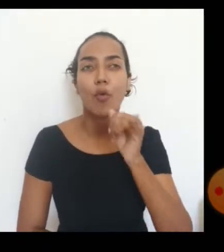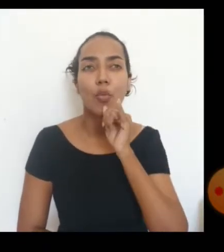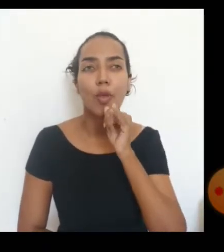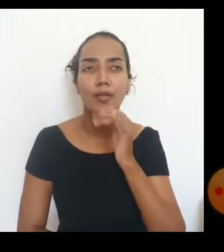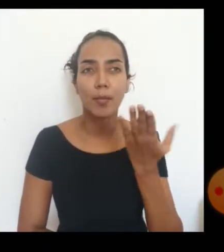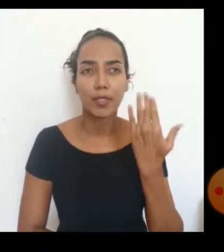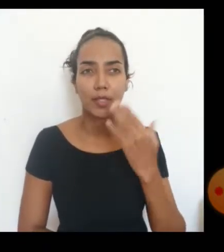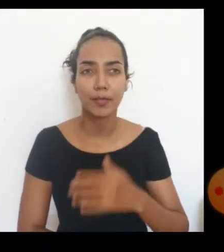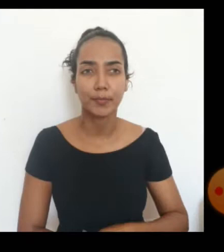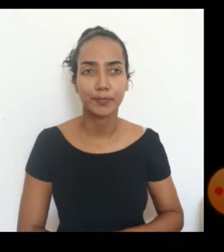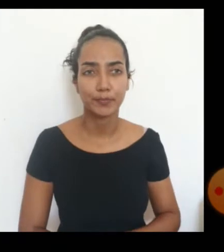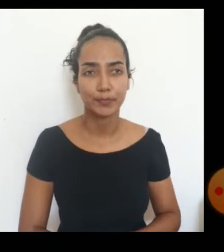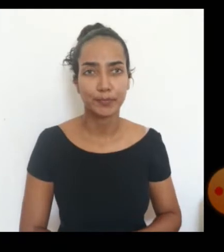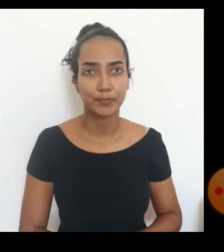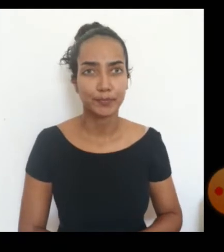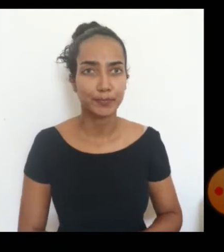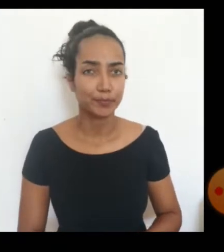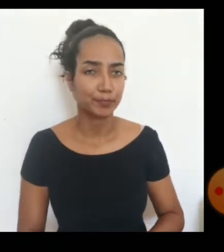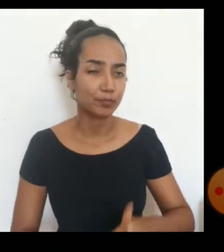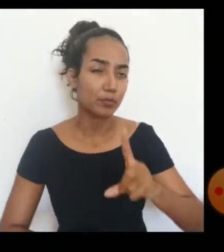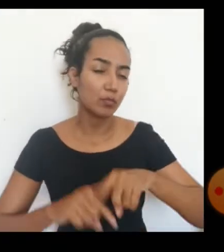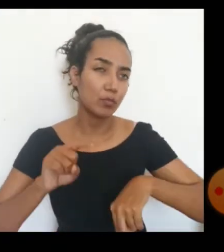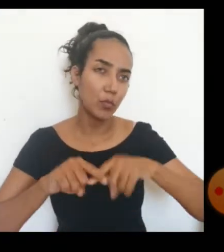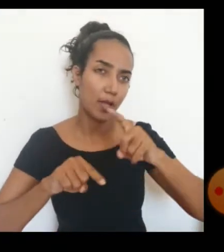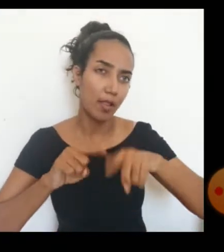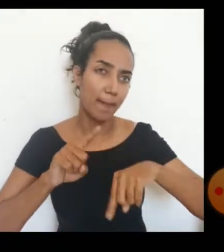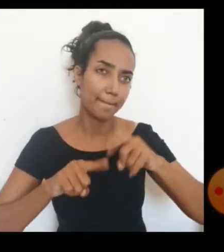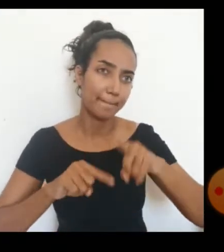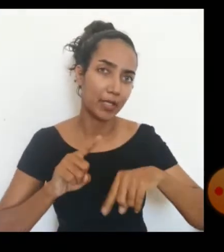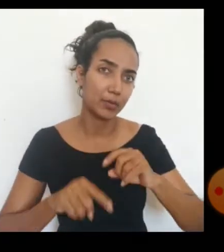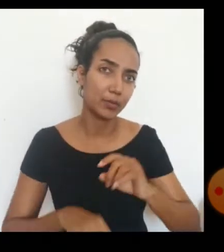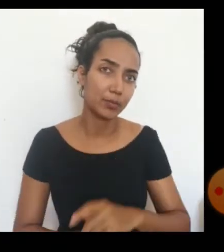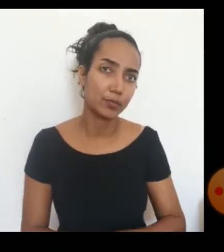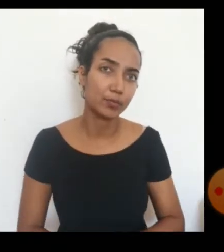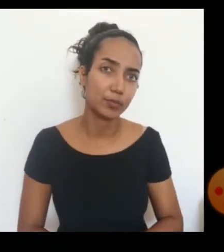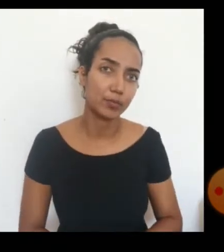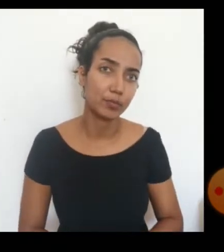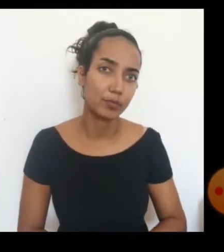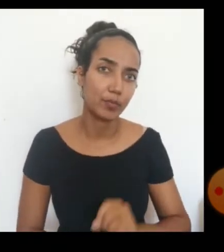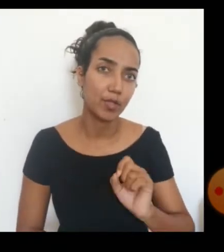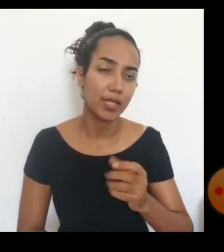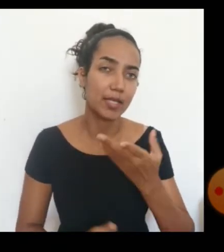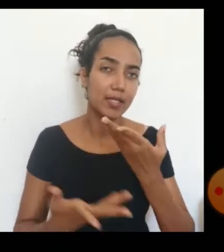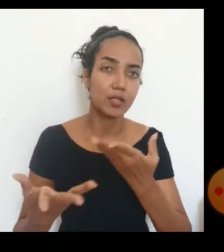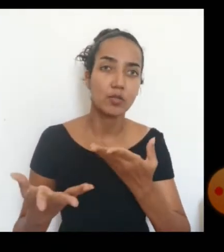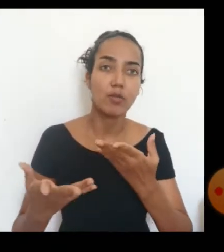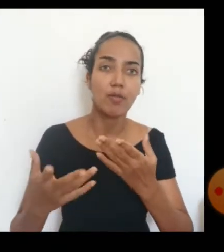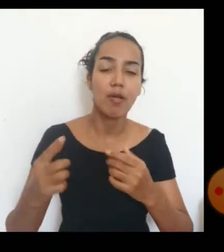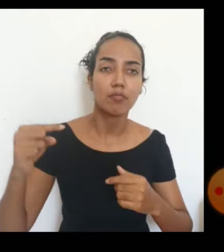elemento, melhor dizendo, é justamente isso daqui. Essa seta daqui